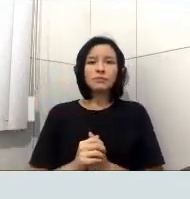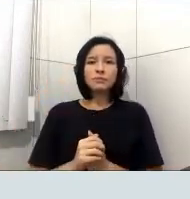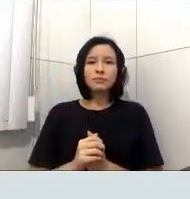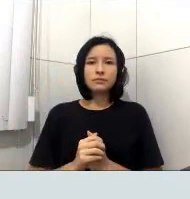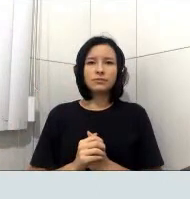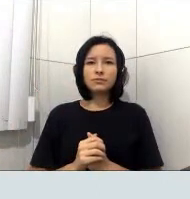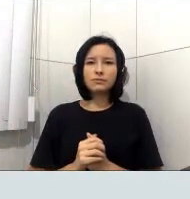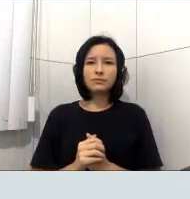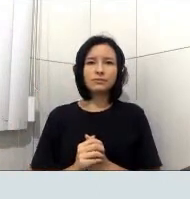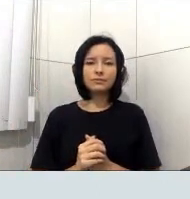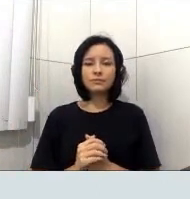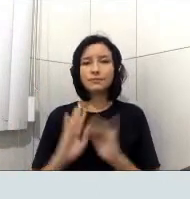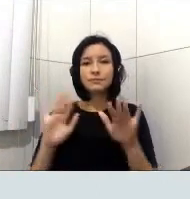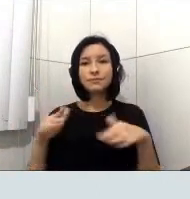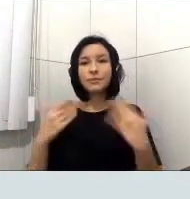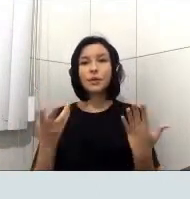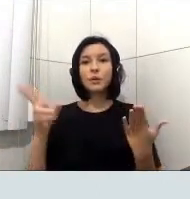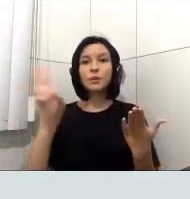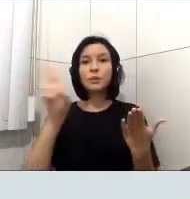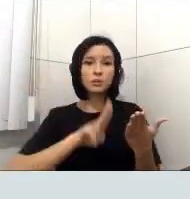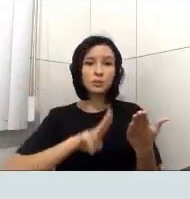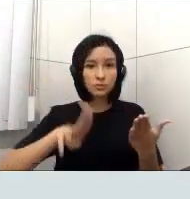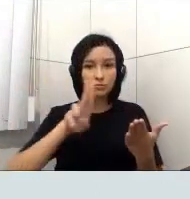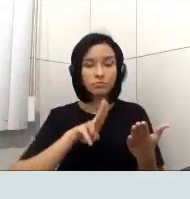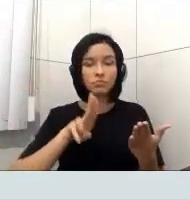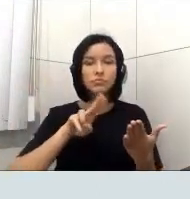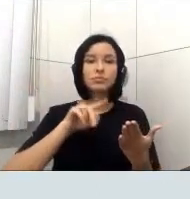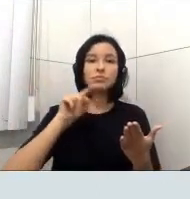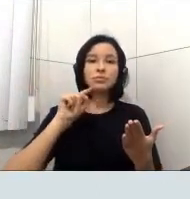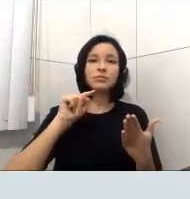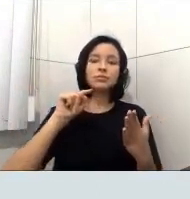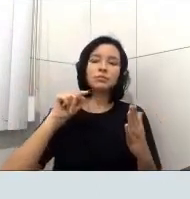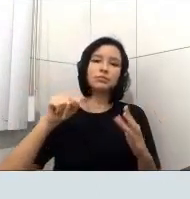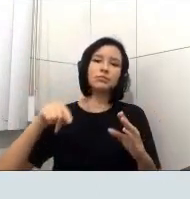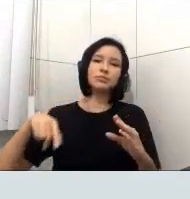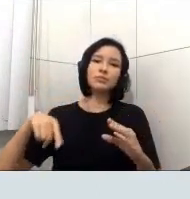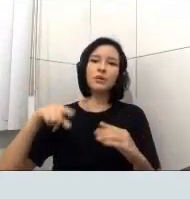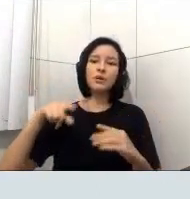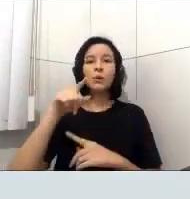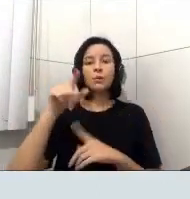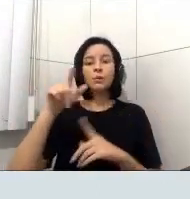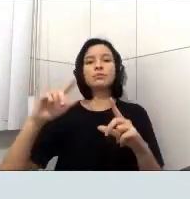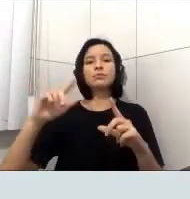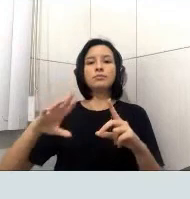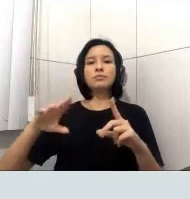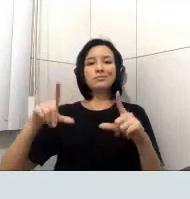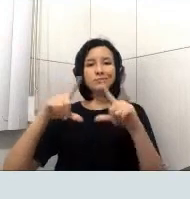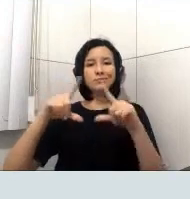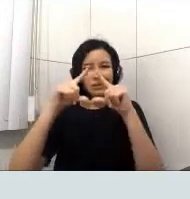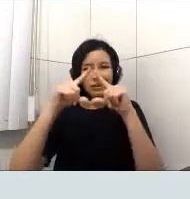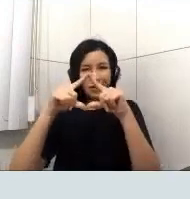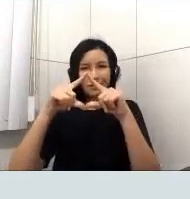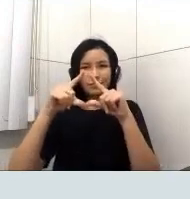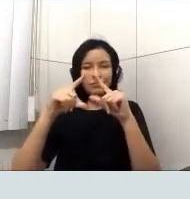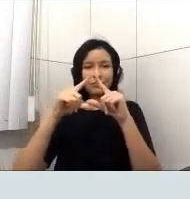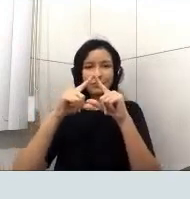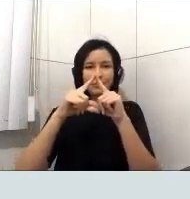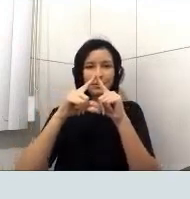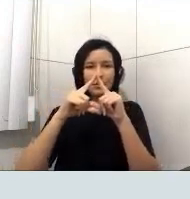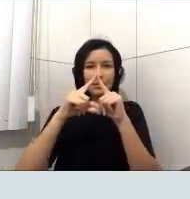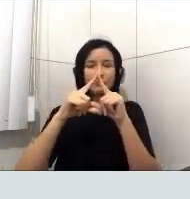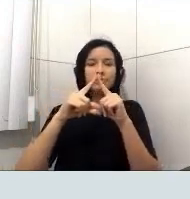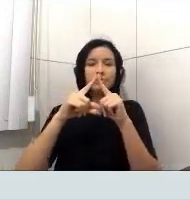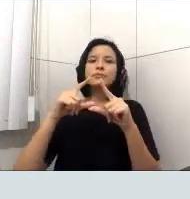É, use a fórmula da área do triângulo equilátero para calcular. Usando a fórmula está aí ao